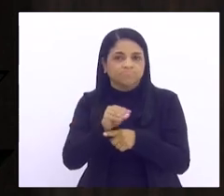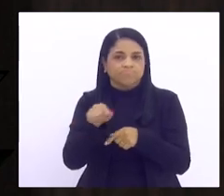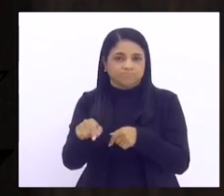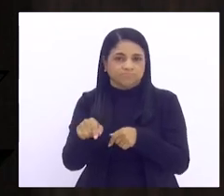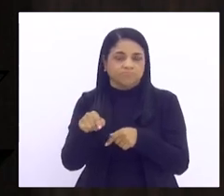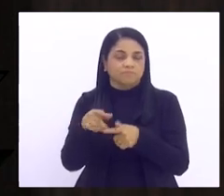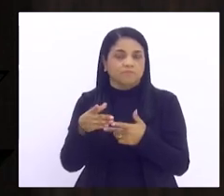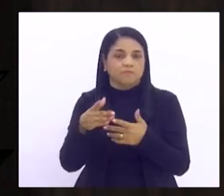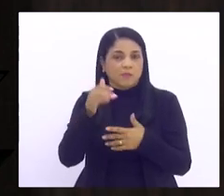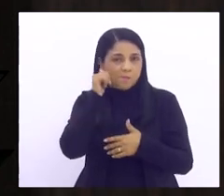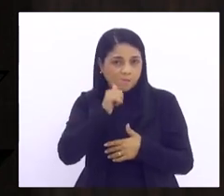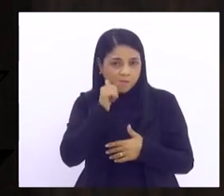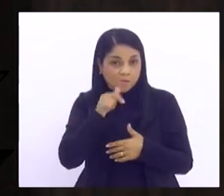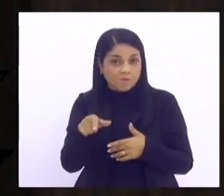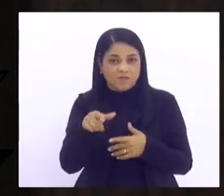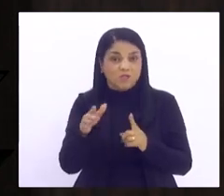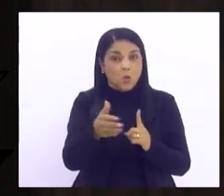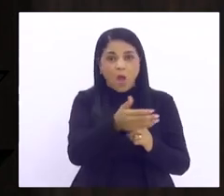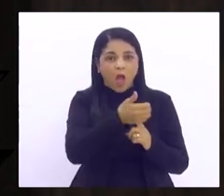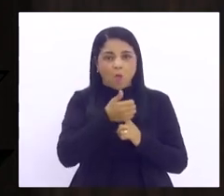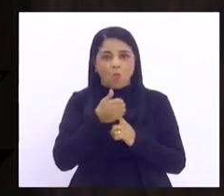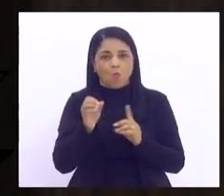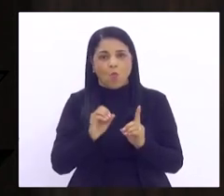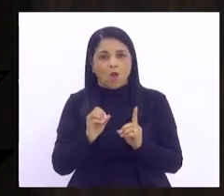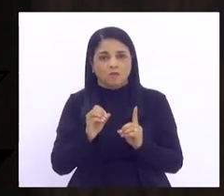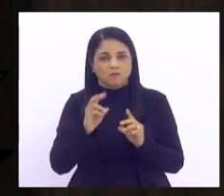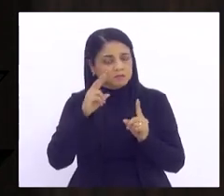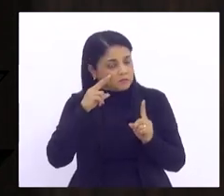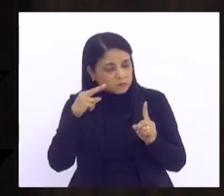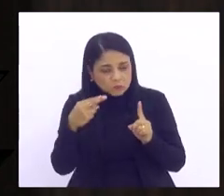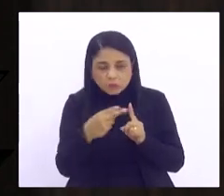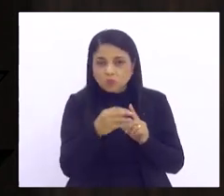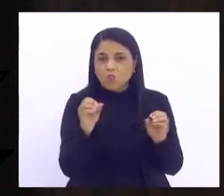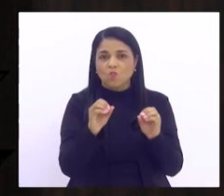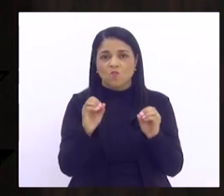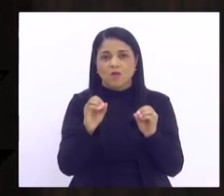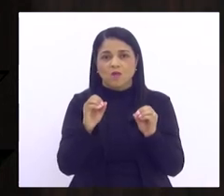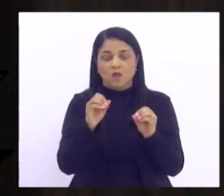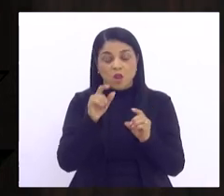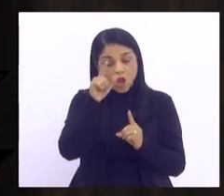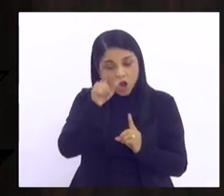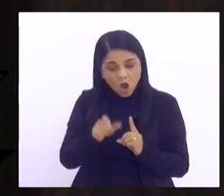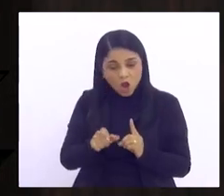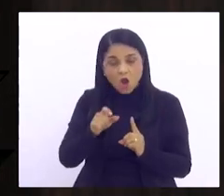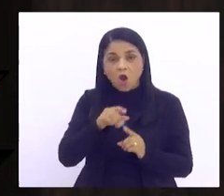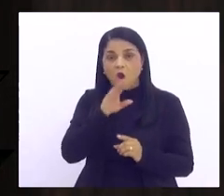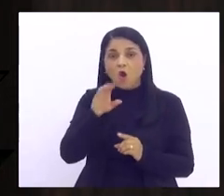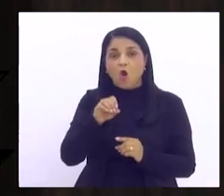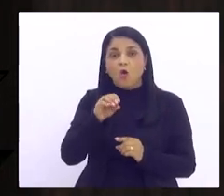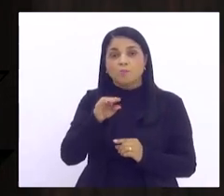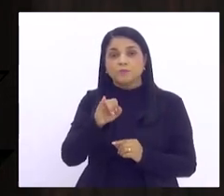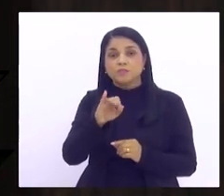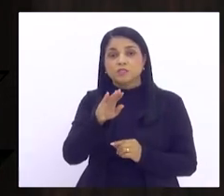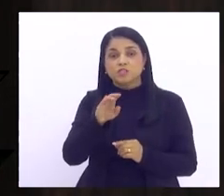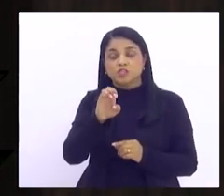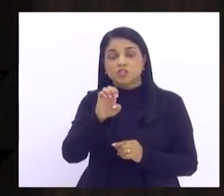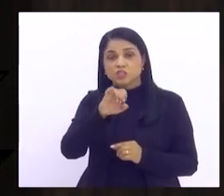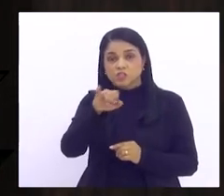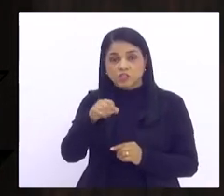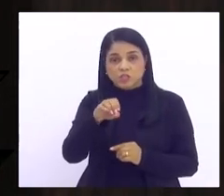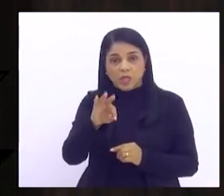eles não acolhem essa mulher. Eles não enxergam essa mulher. Eles enxergam ali um objeto de pessoa, um objeto, na verdade, não uma pessoa,